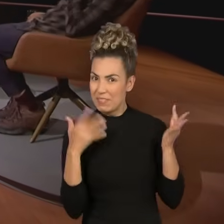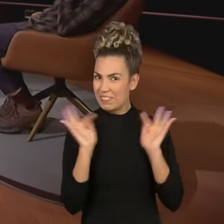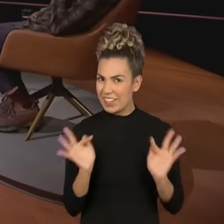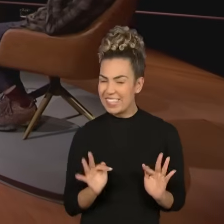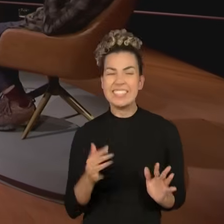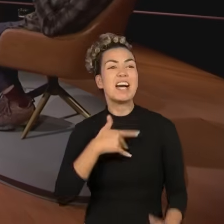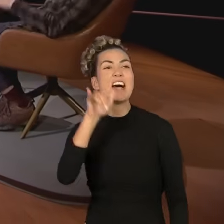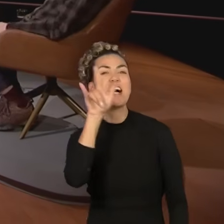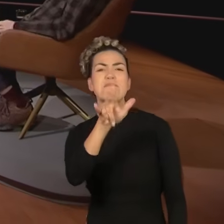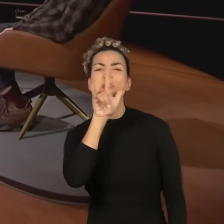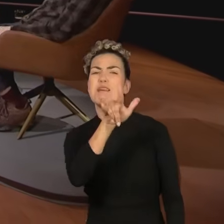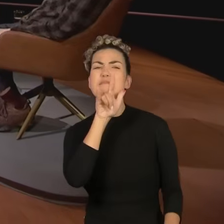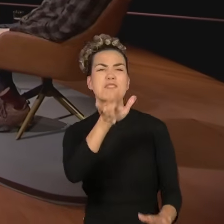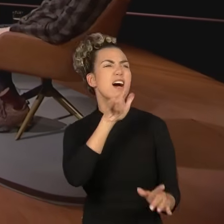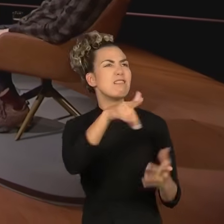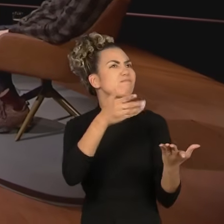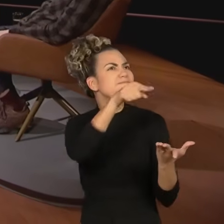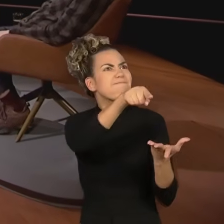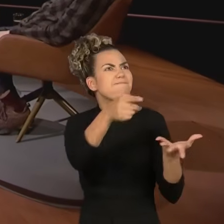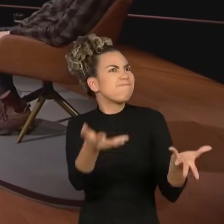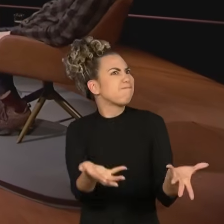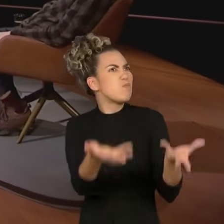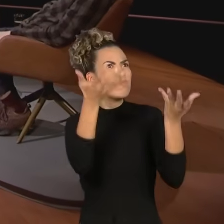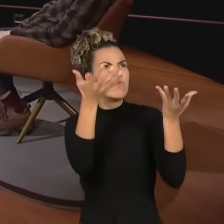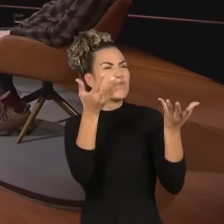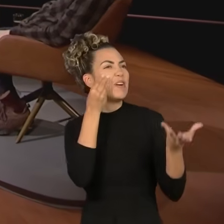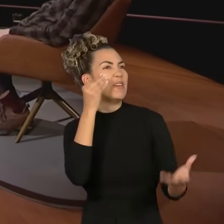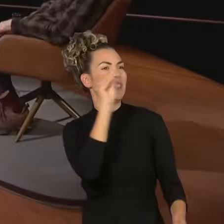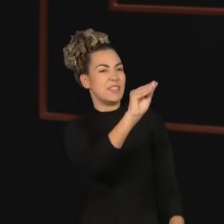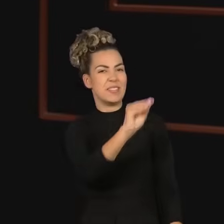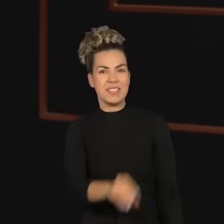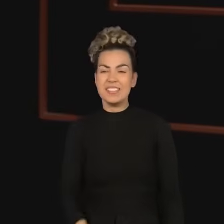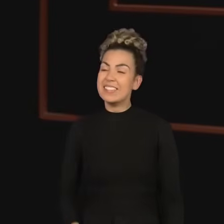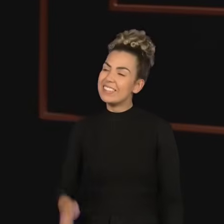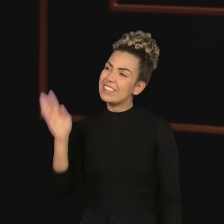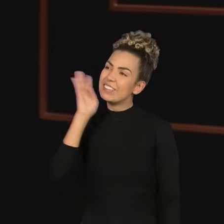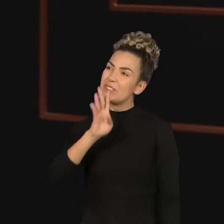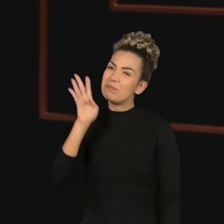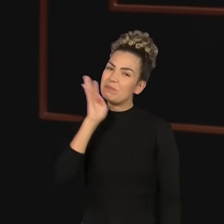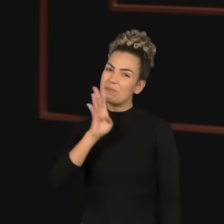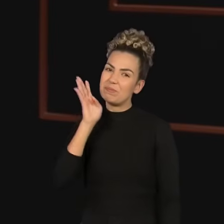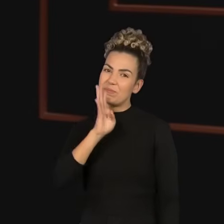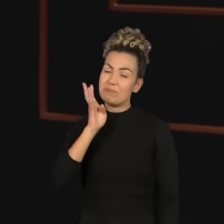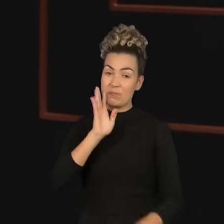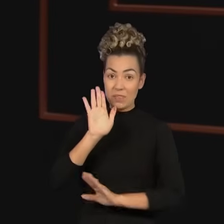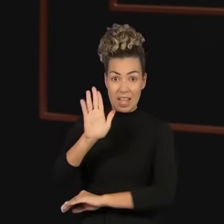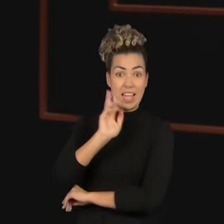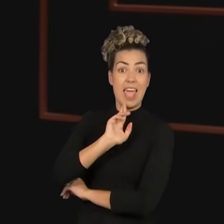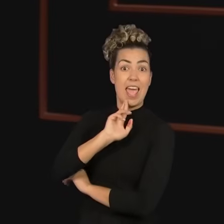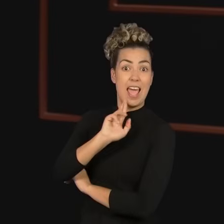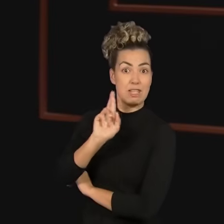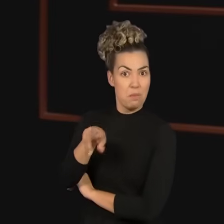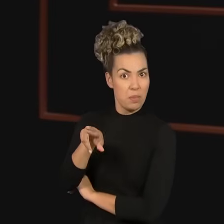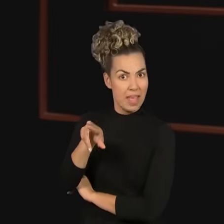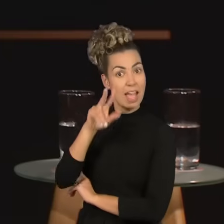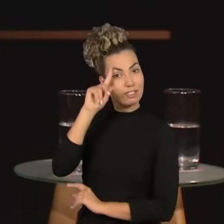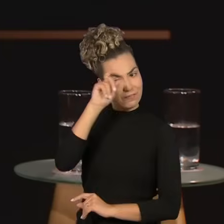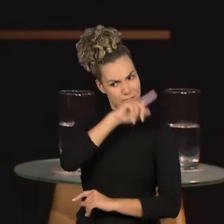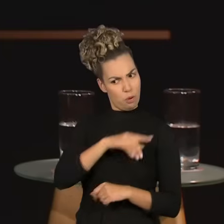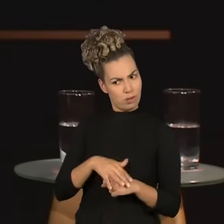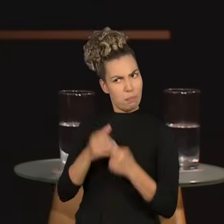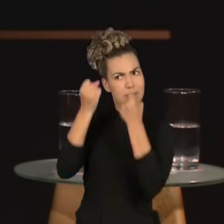sua fã. Você é grande. Beijo. Que legal. Nossa, essa parte é complicada. Forte, né? É,